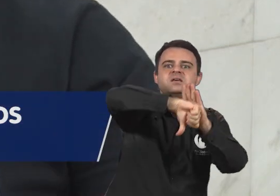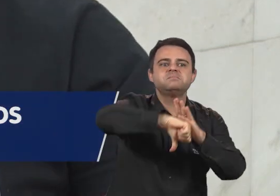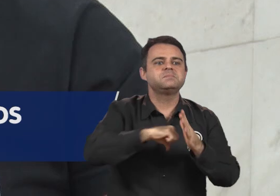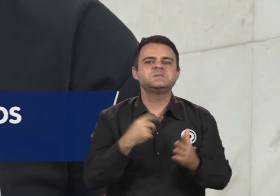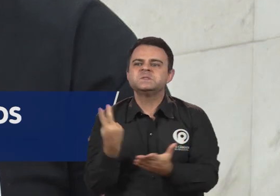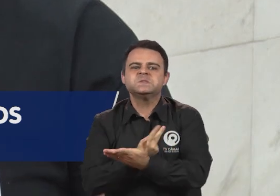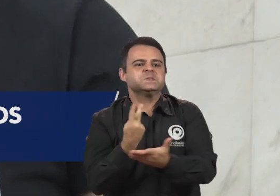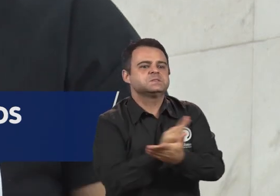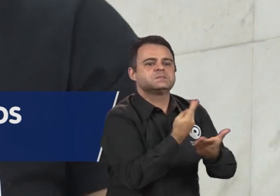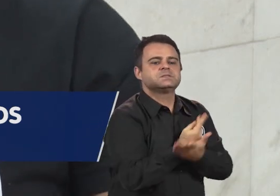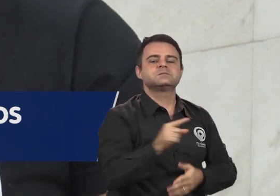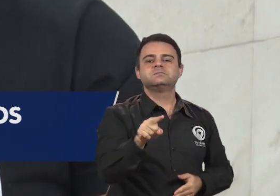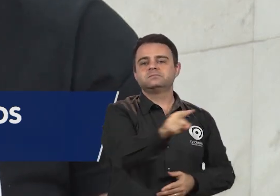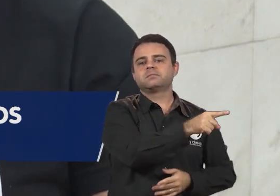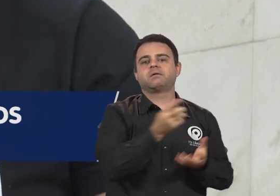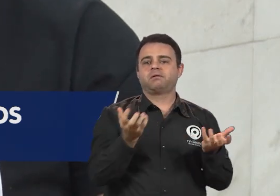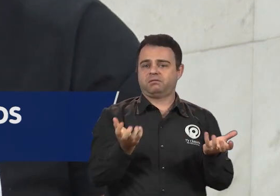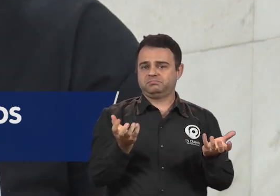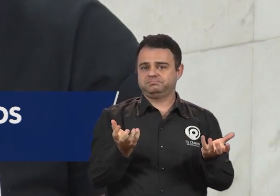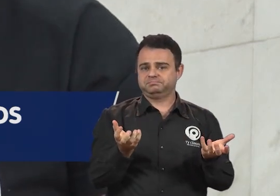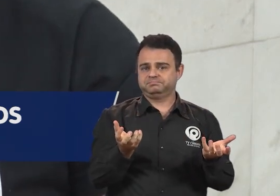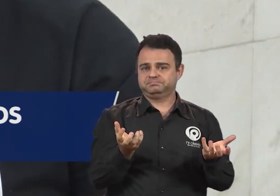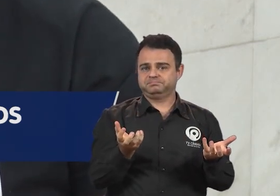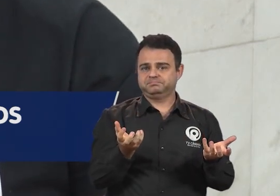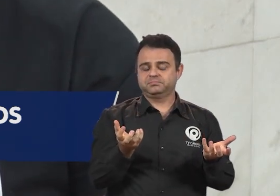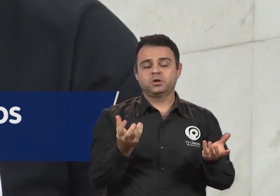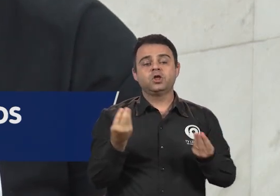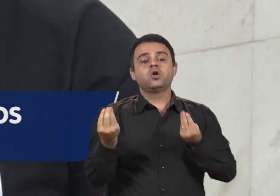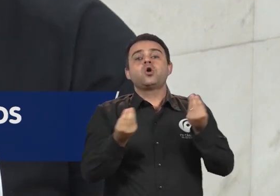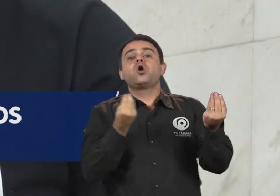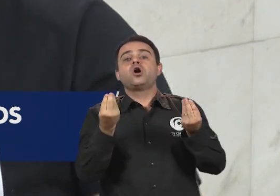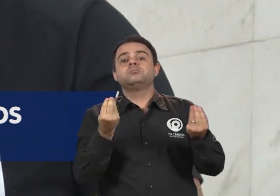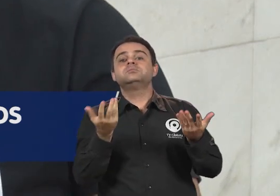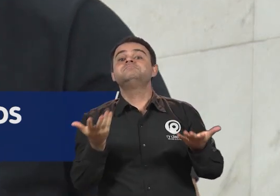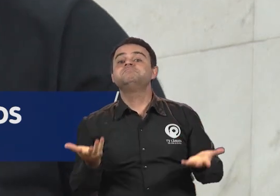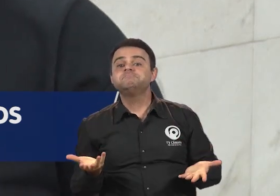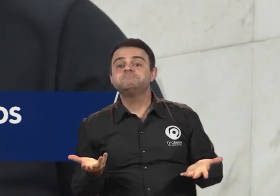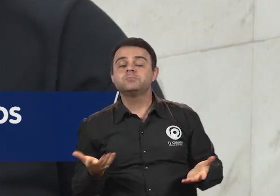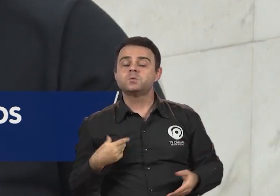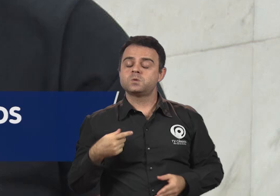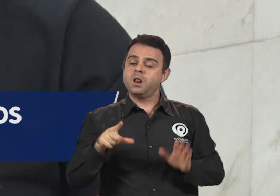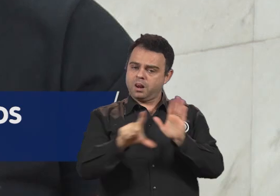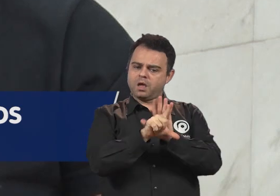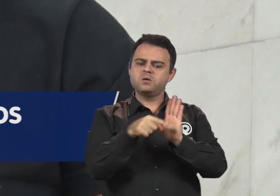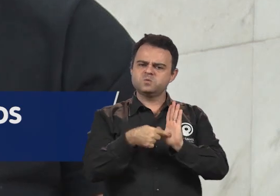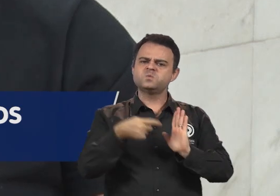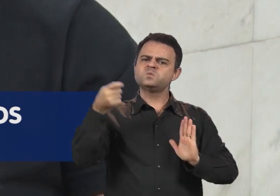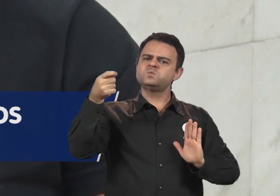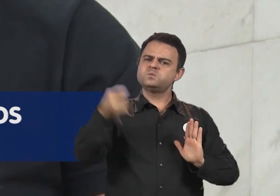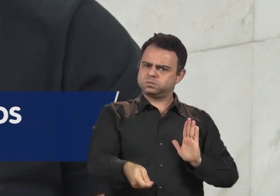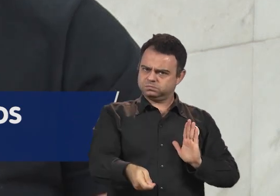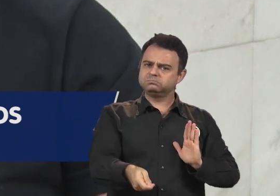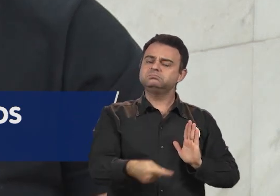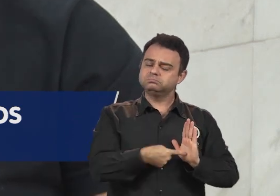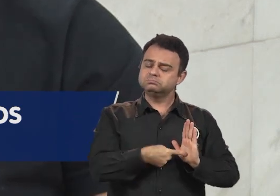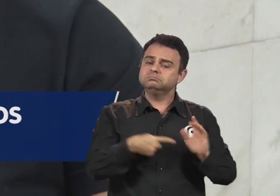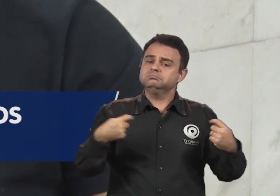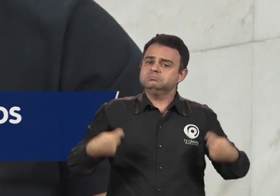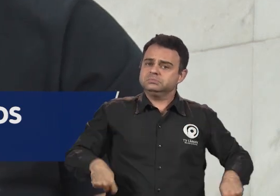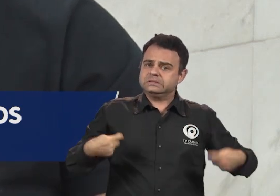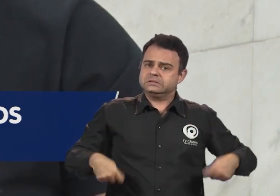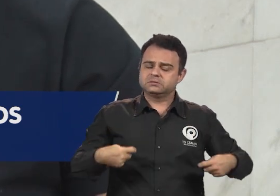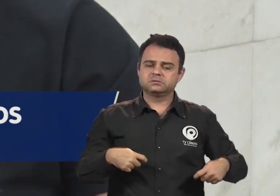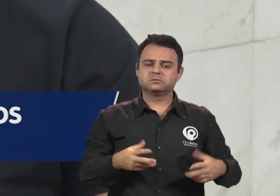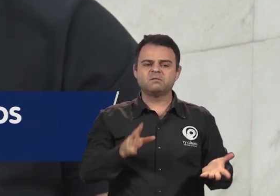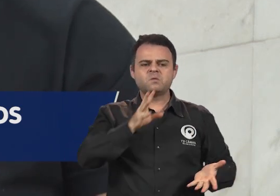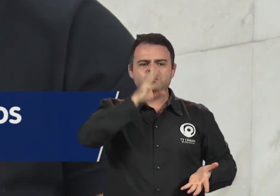criminosos. Então, o que a gente precisa fazer com essas pessoas? O rigor da lei. Não é nada além